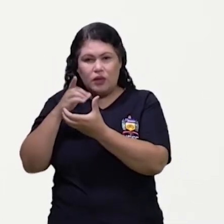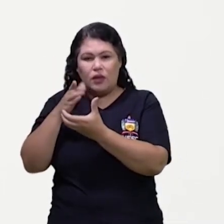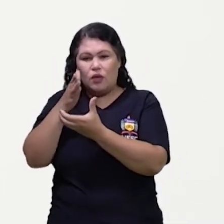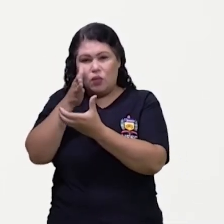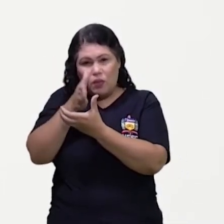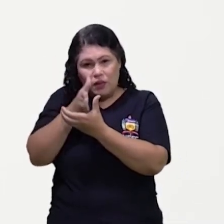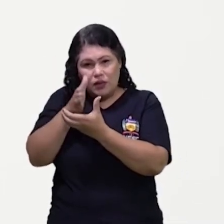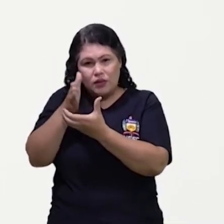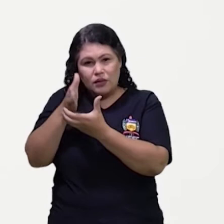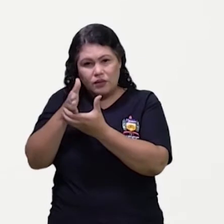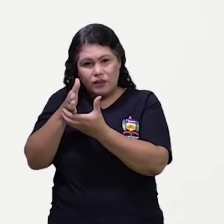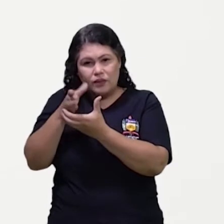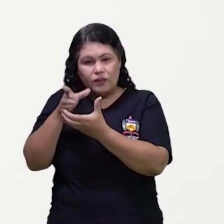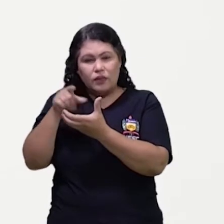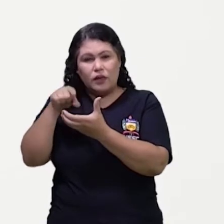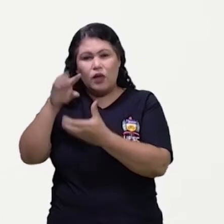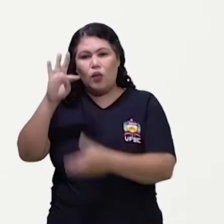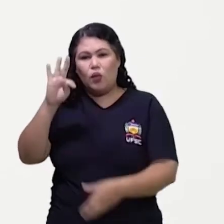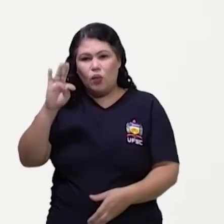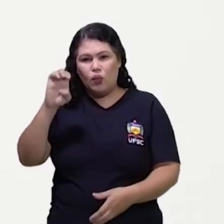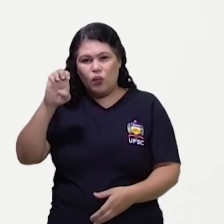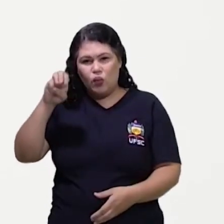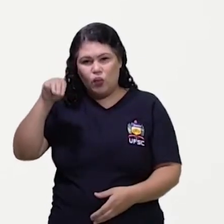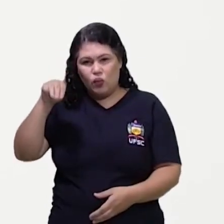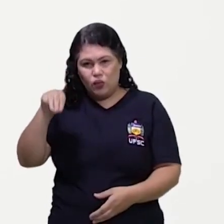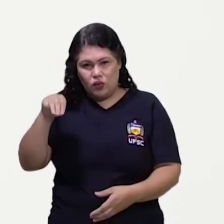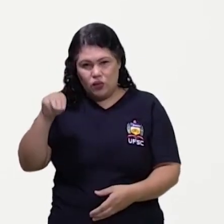aqui, que é o tem.